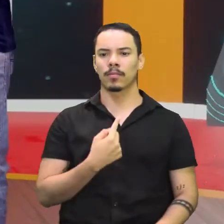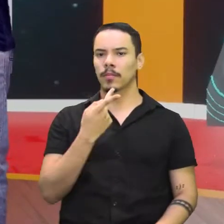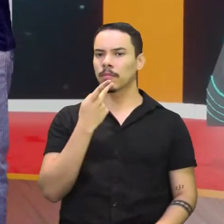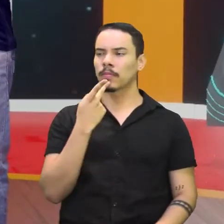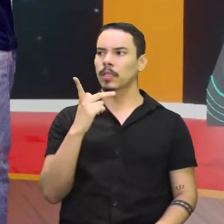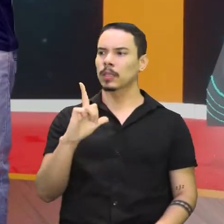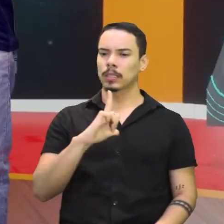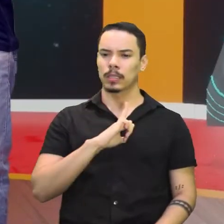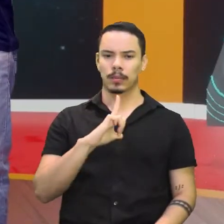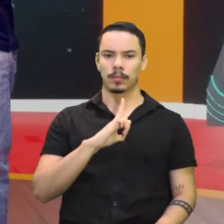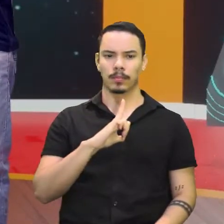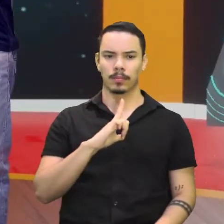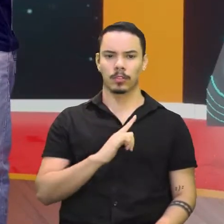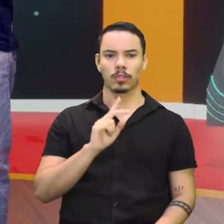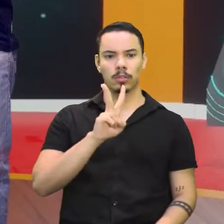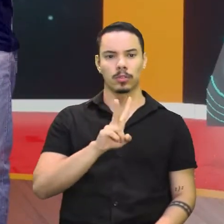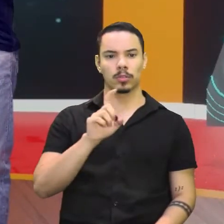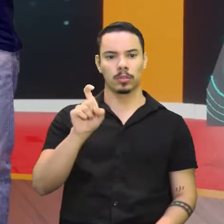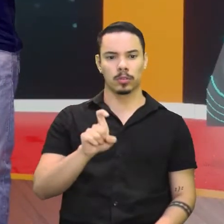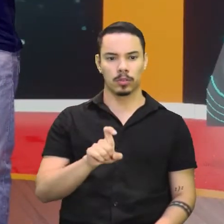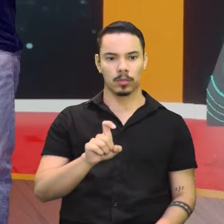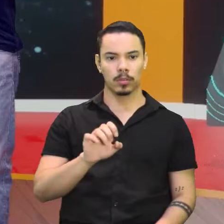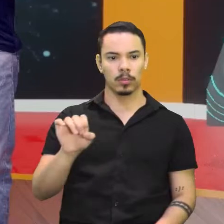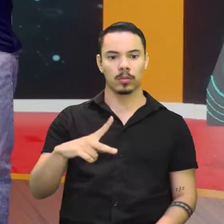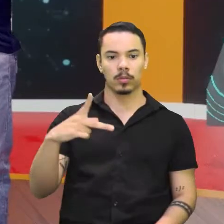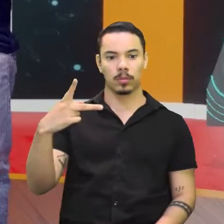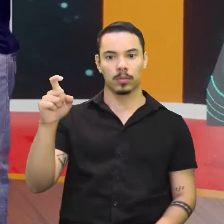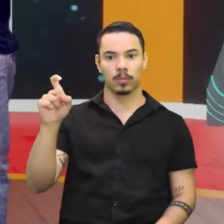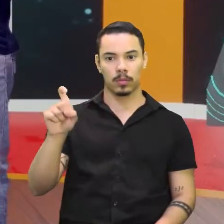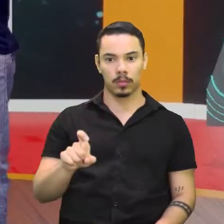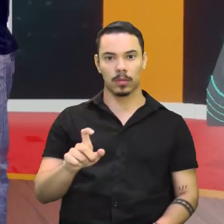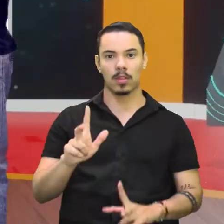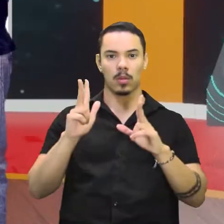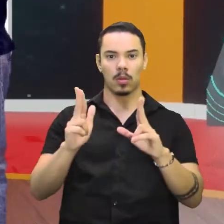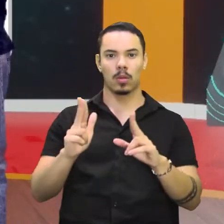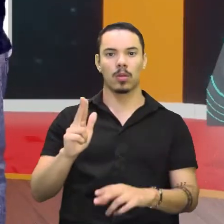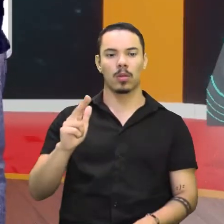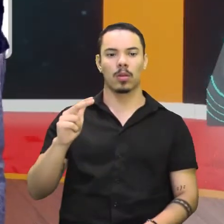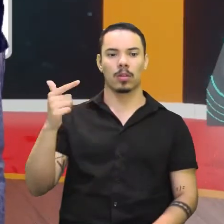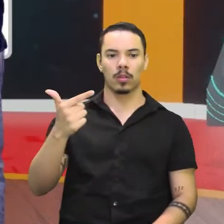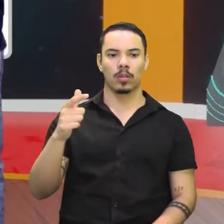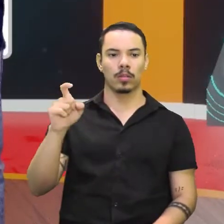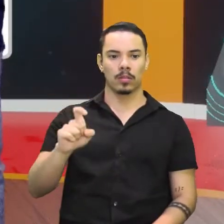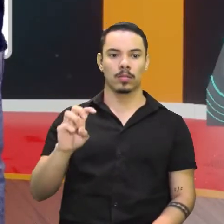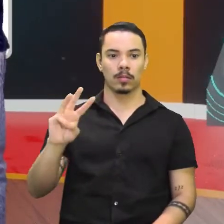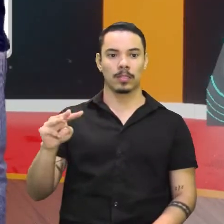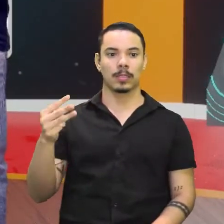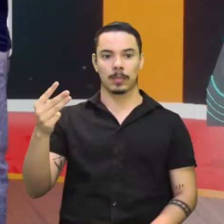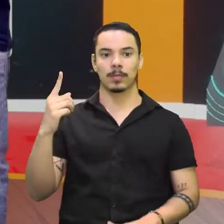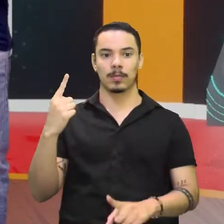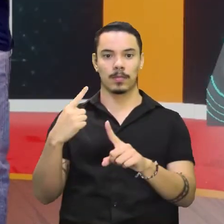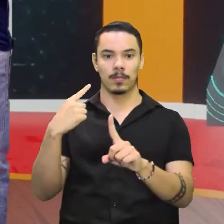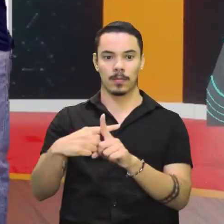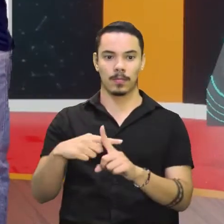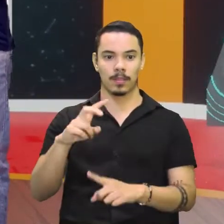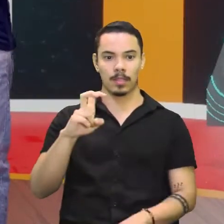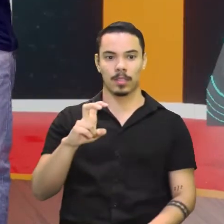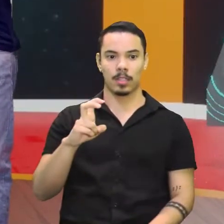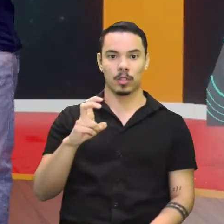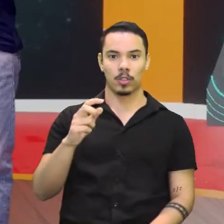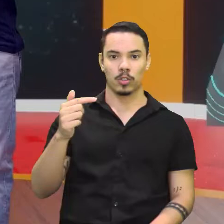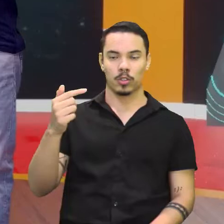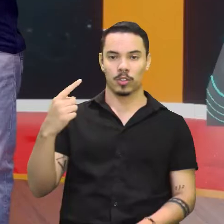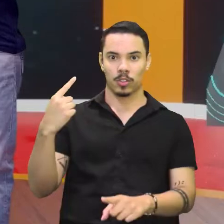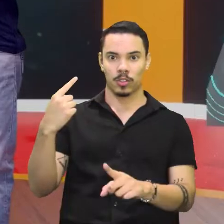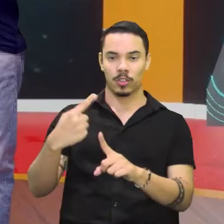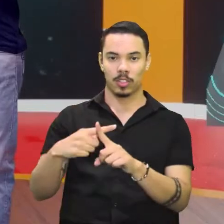lá 2x ao P de x igual a 2x ao cubo mais 5x ao quadrado mais 7. Daí